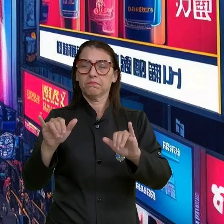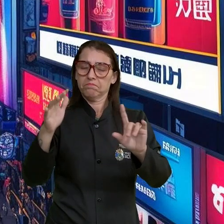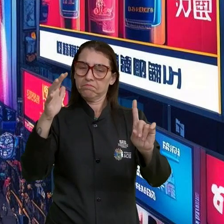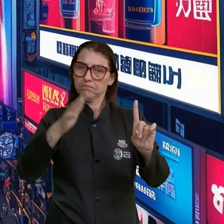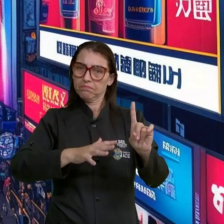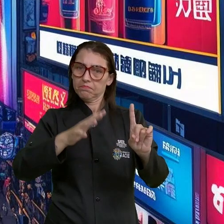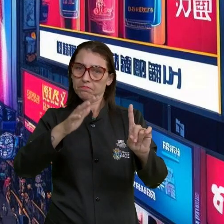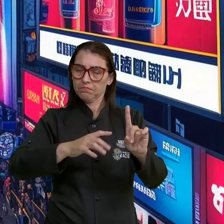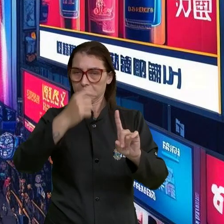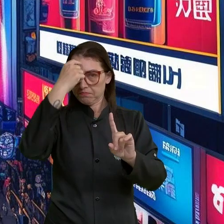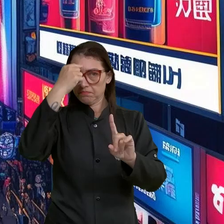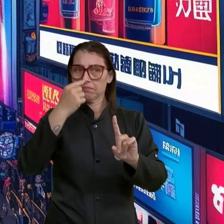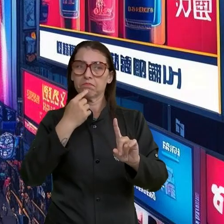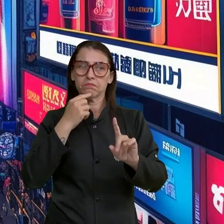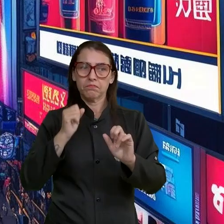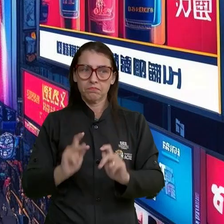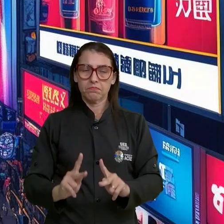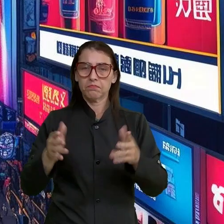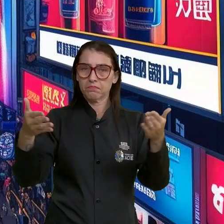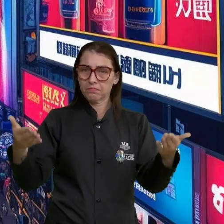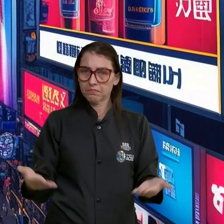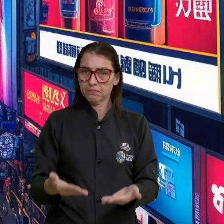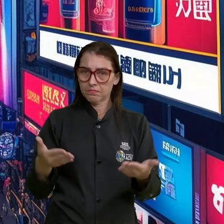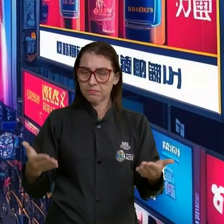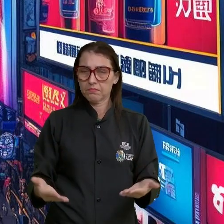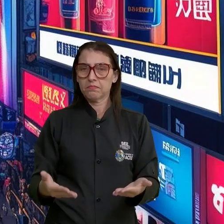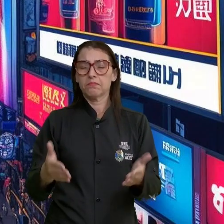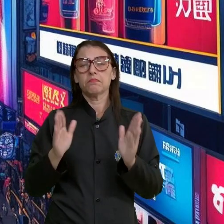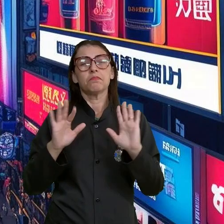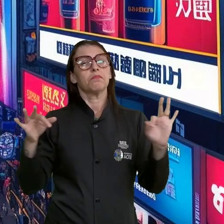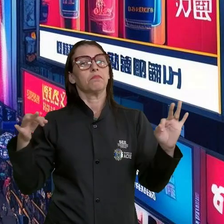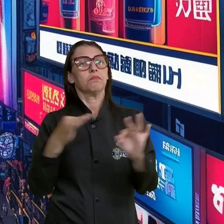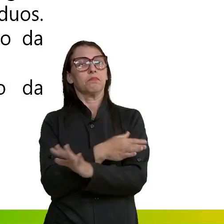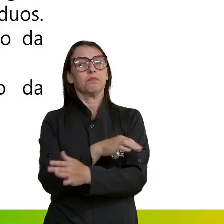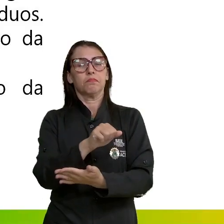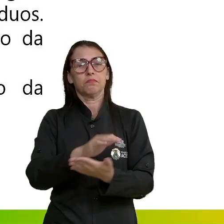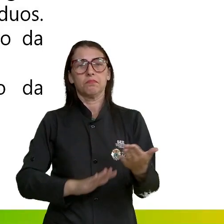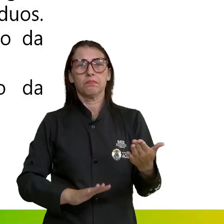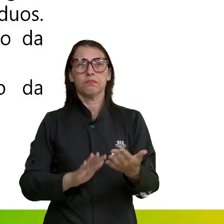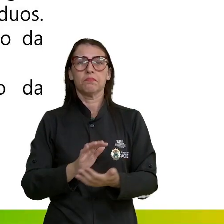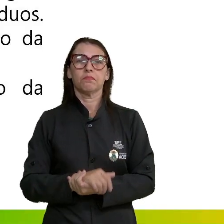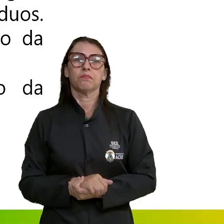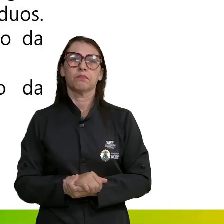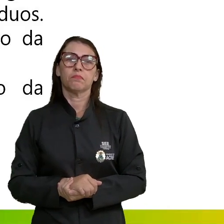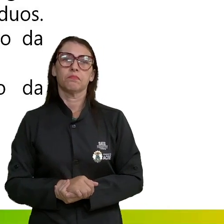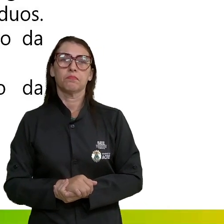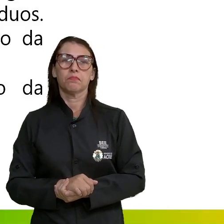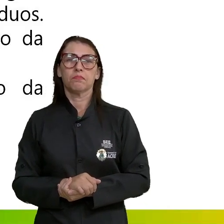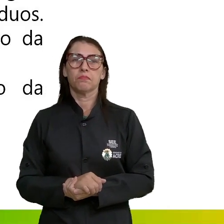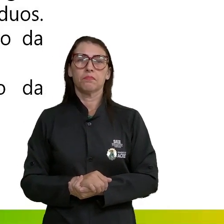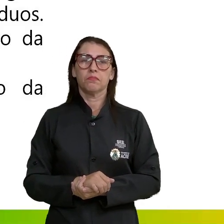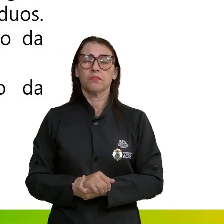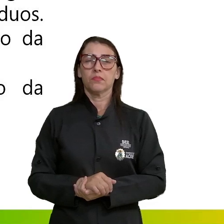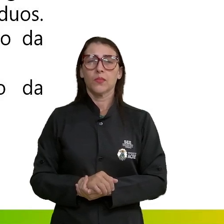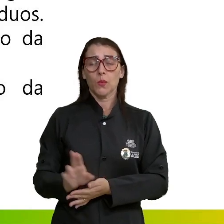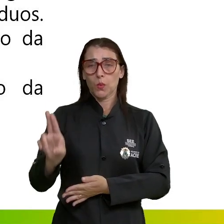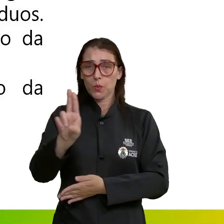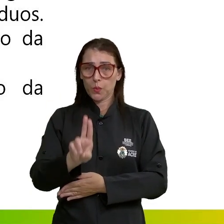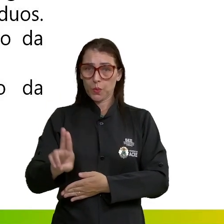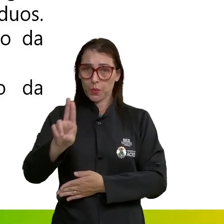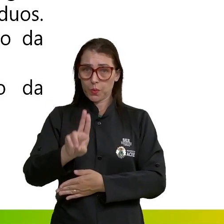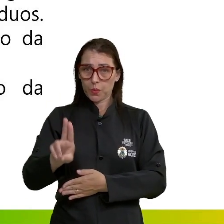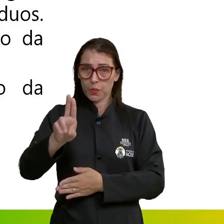na imagem, certo? Agora, eu acho que já estamos prontos para a atividade. Vamos lá, então? Questão na tela diz o